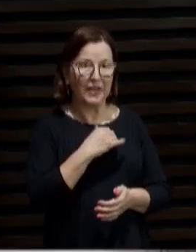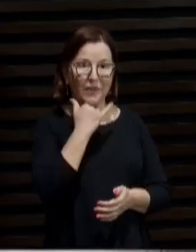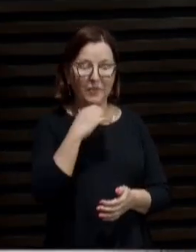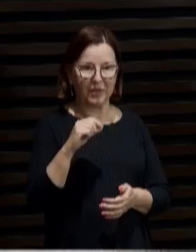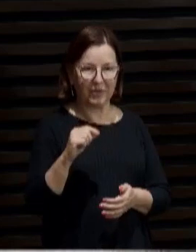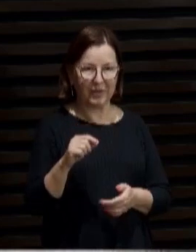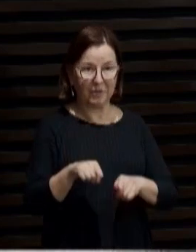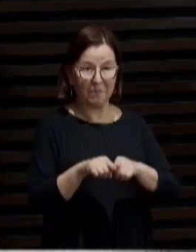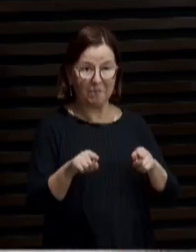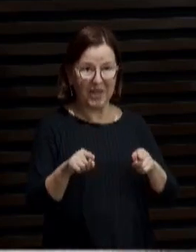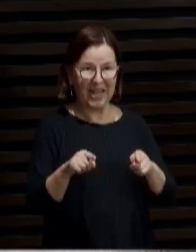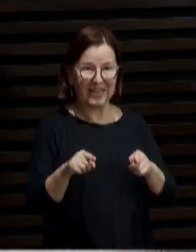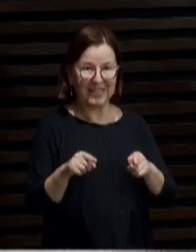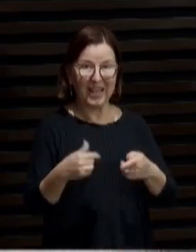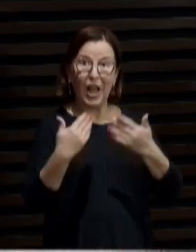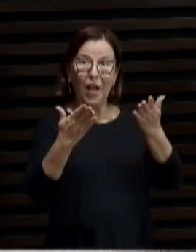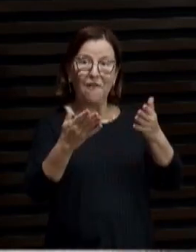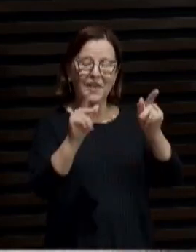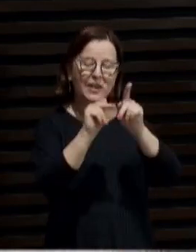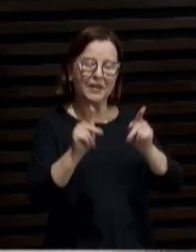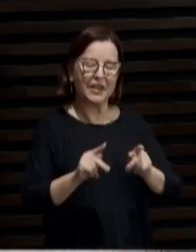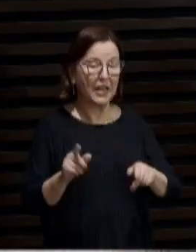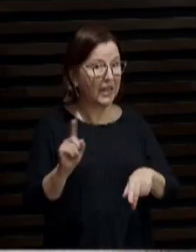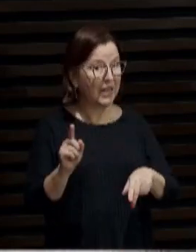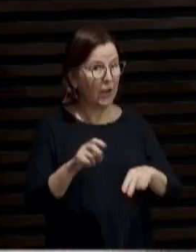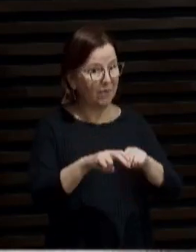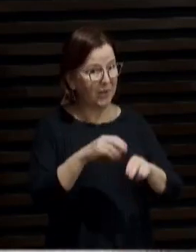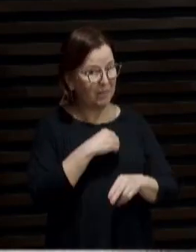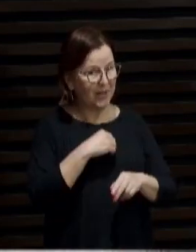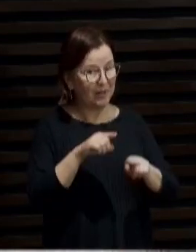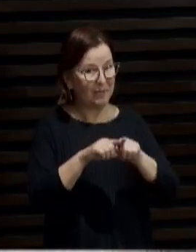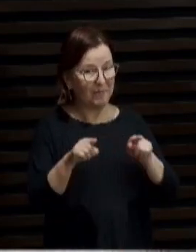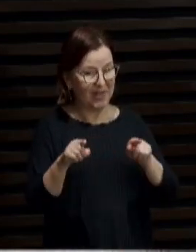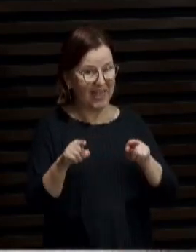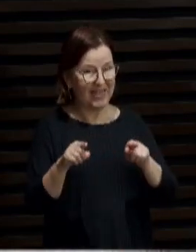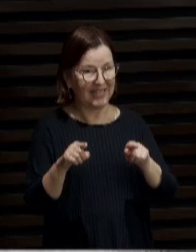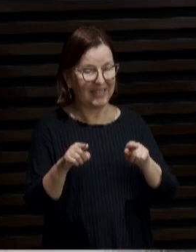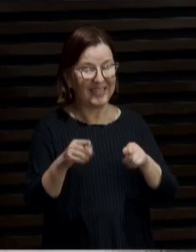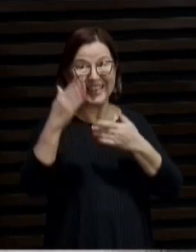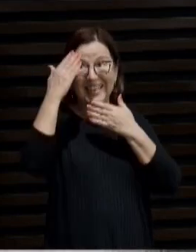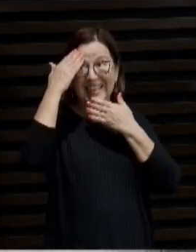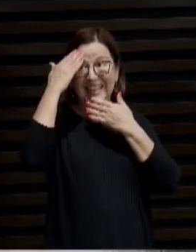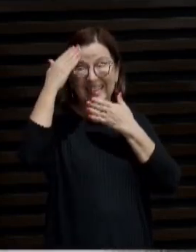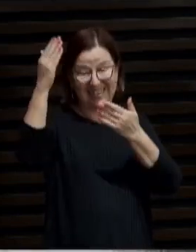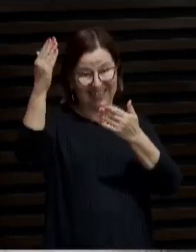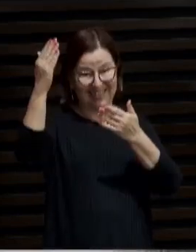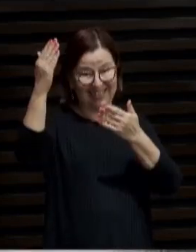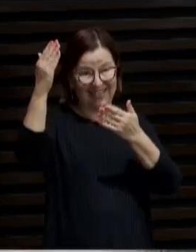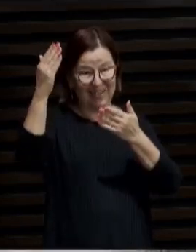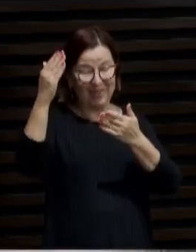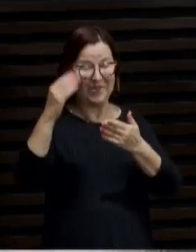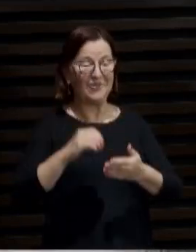oferta pacífica, que não é pelo pecado, é em gratidão, ali não é Jesus não, meu irmão. E agora a gente volta